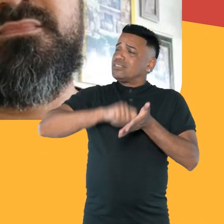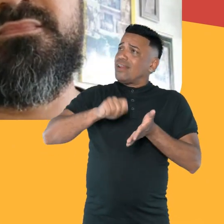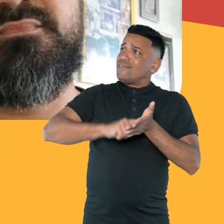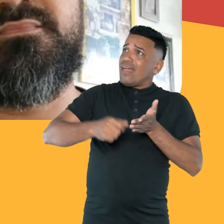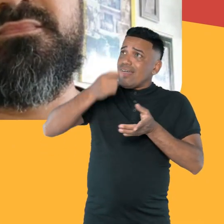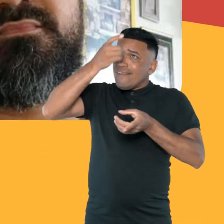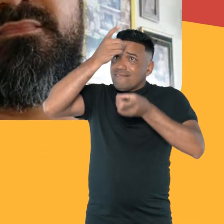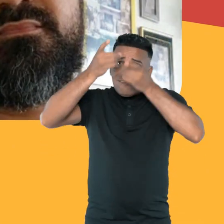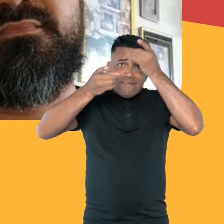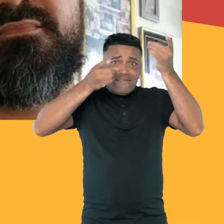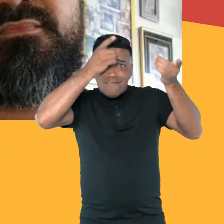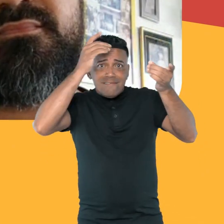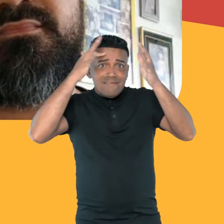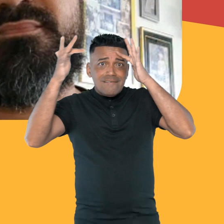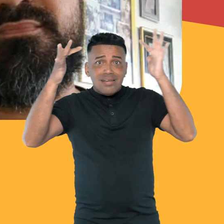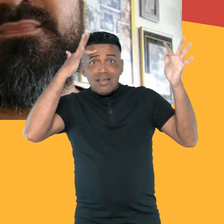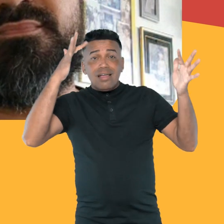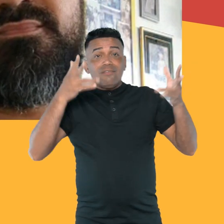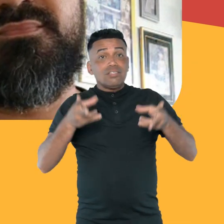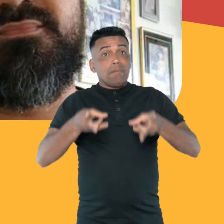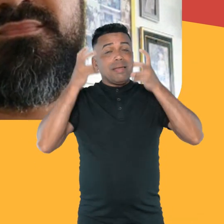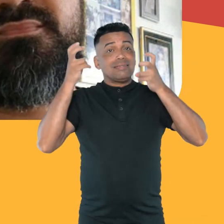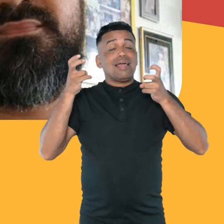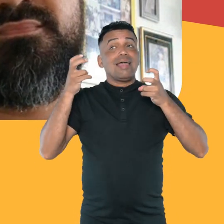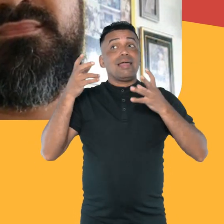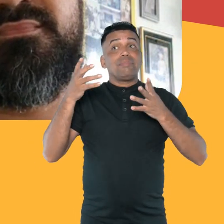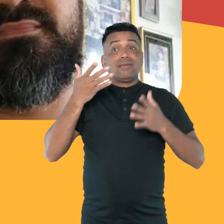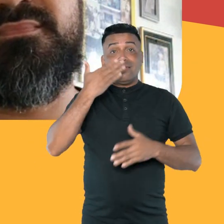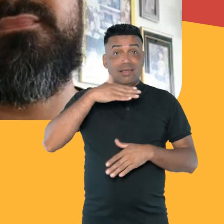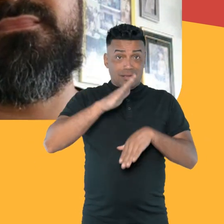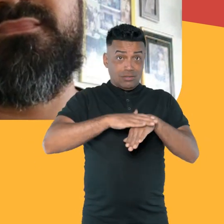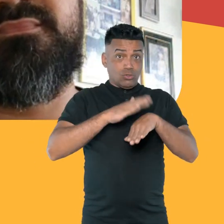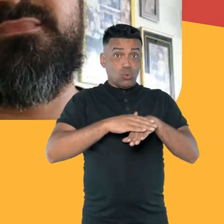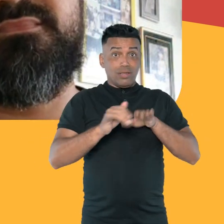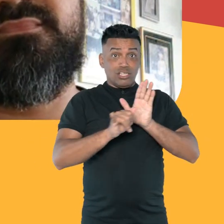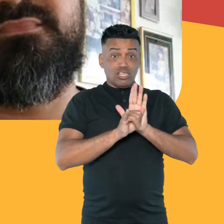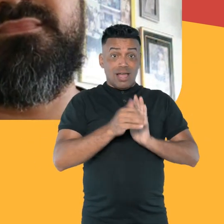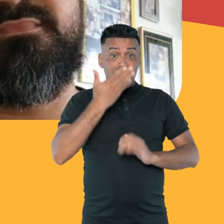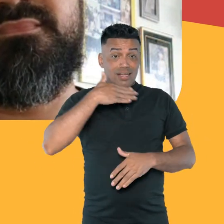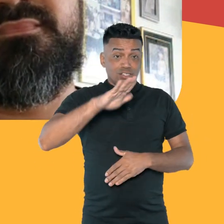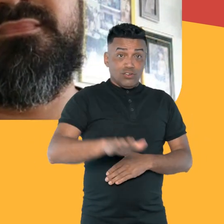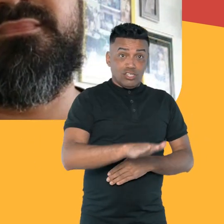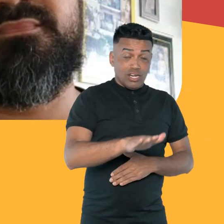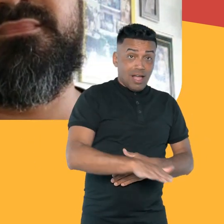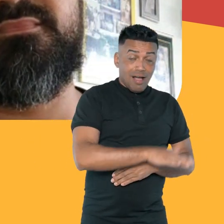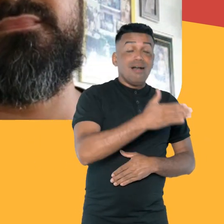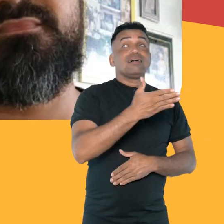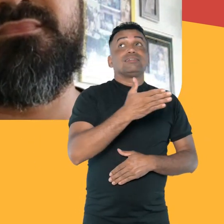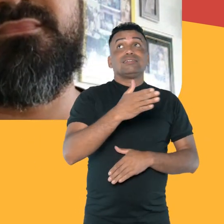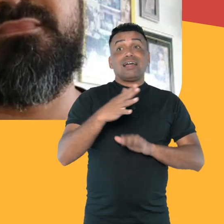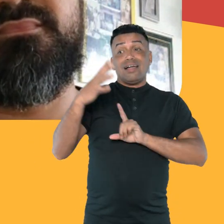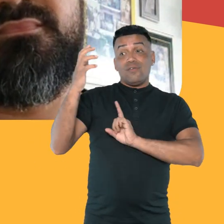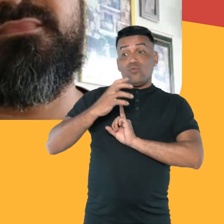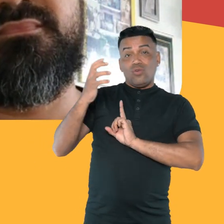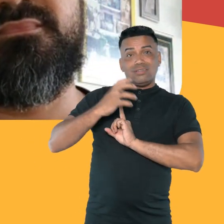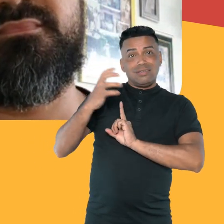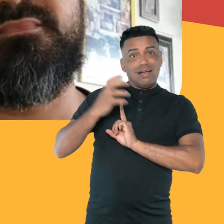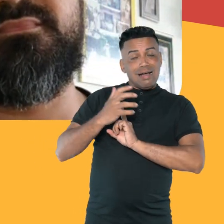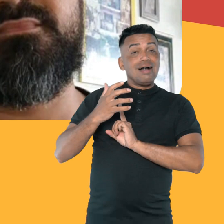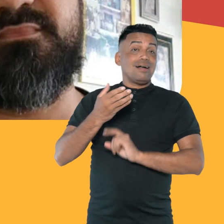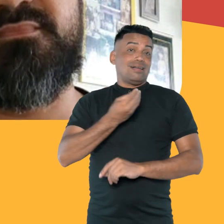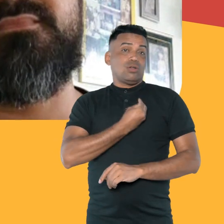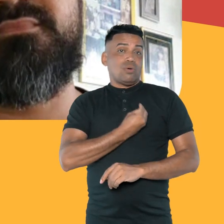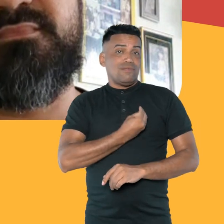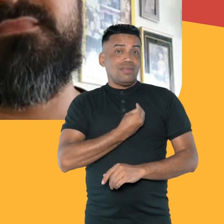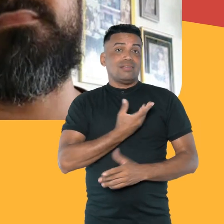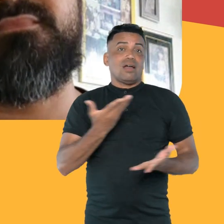percebe que a sua criança está afetada com as dificuldades da vida moderna, desses tempos atuais? A